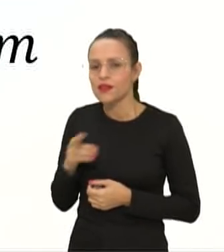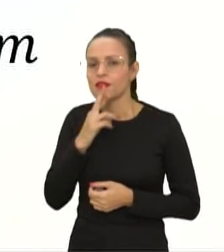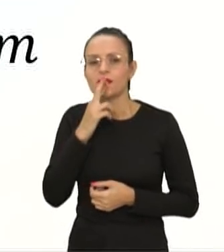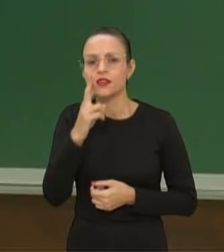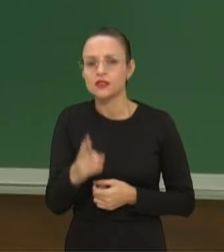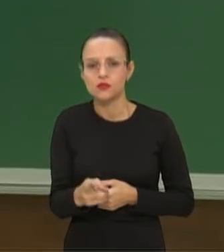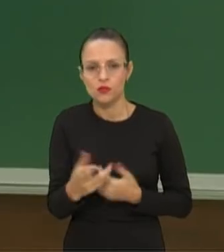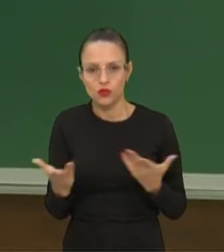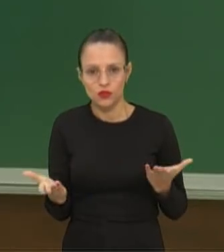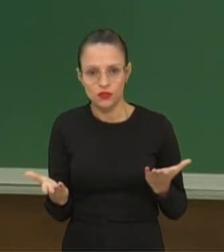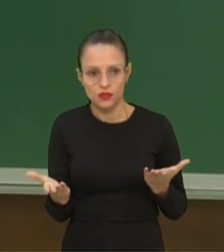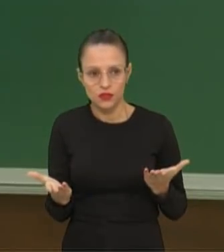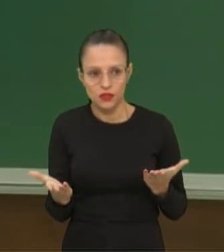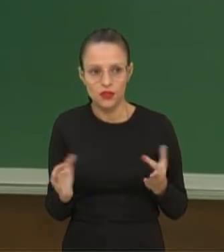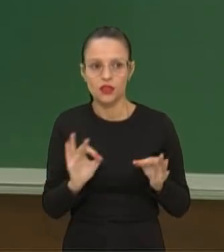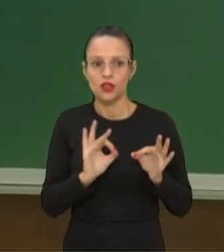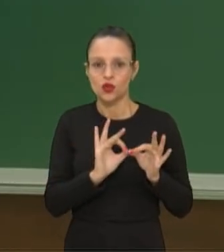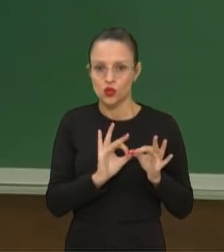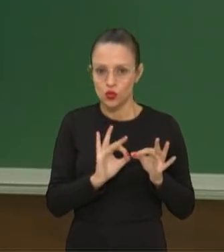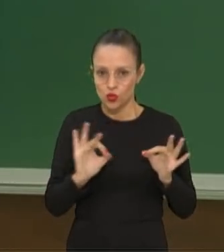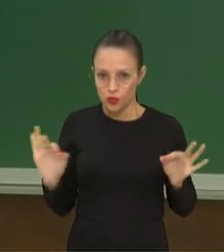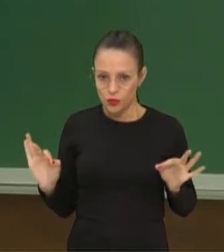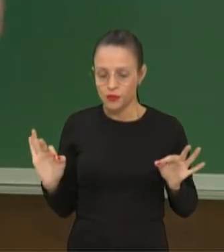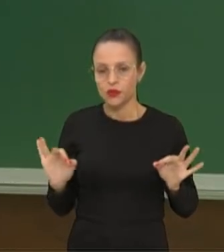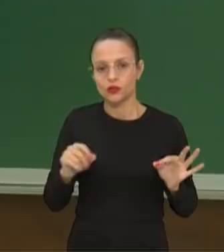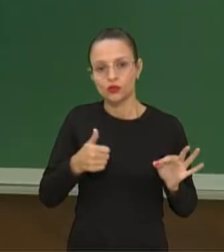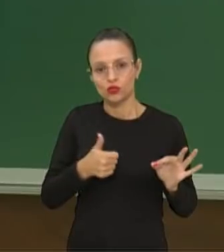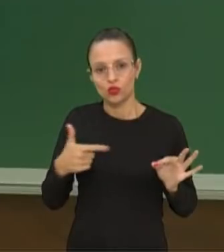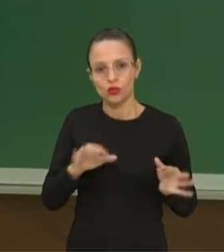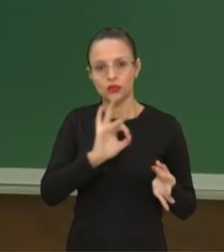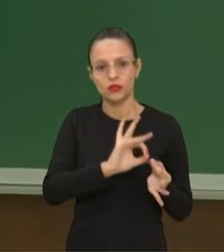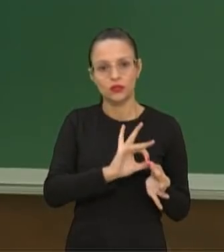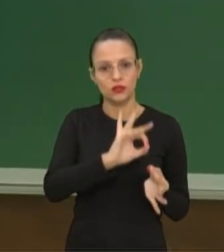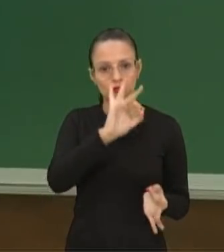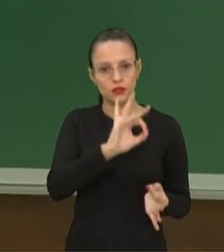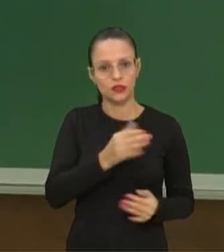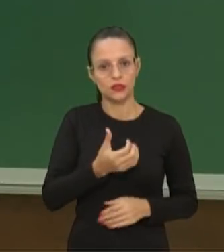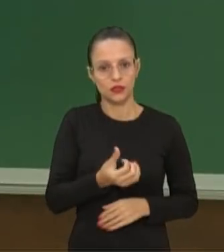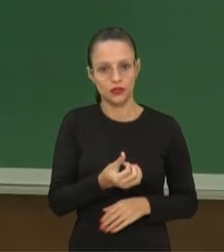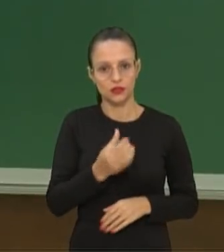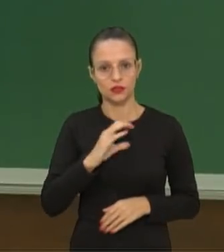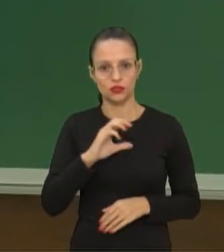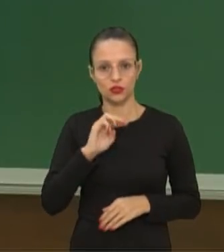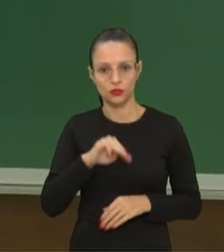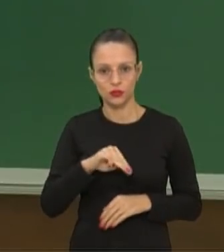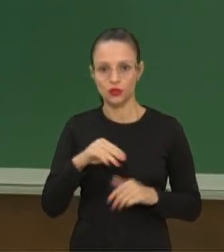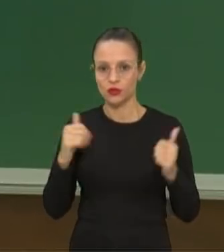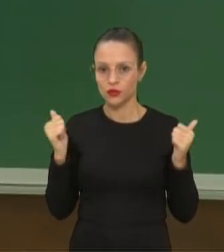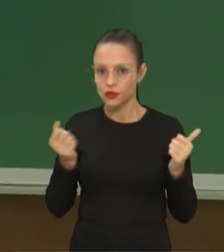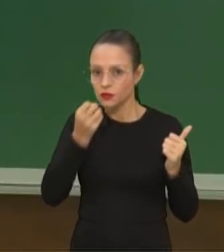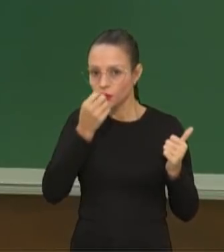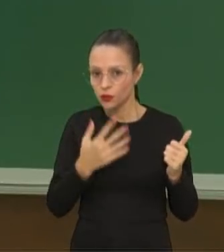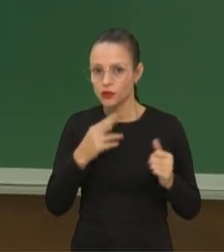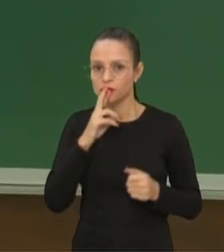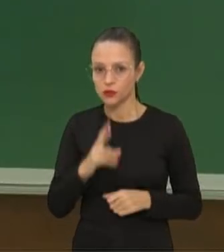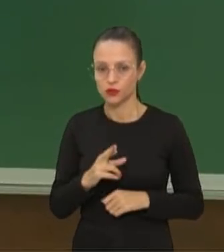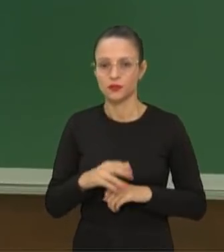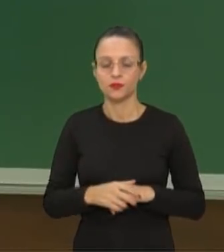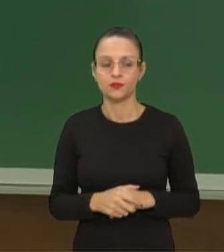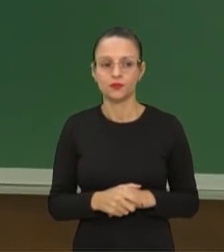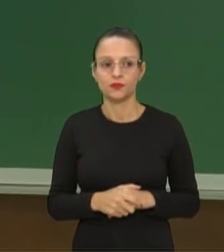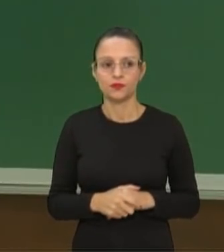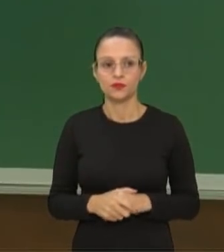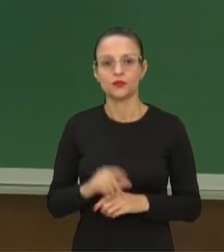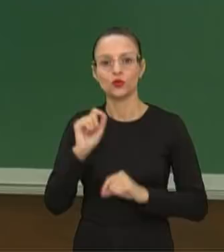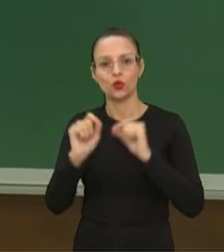resposta do meu problema? O comprimento é 12 centímetros e a largura é 6 centímetros. Tá bom? Essa seria a resposta.